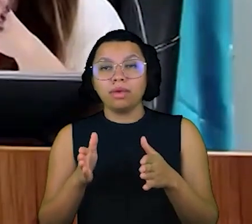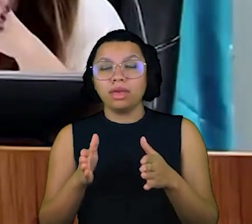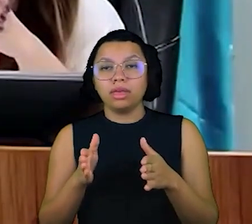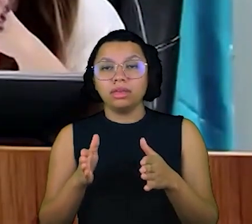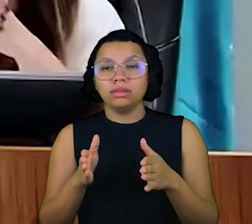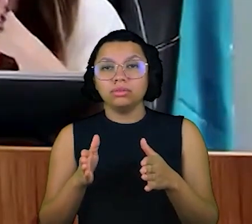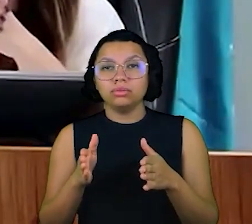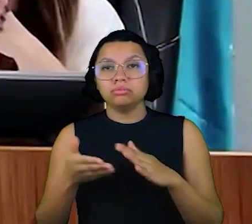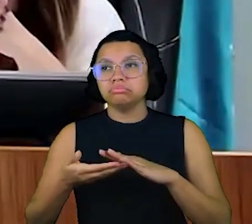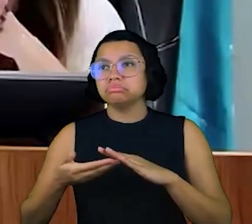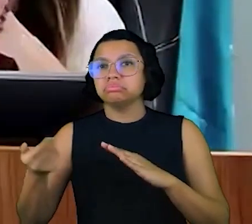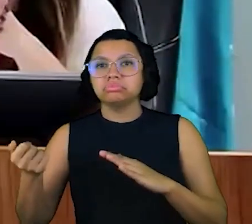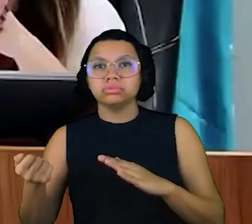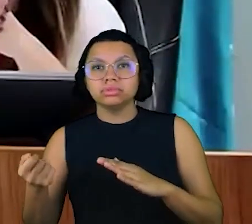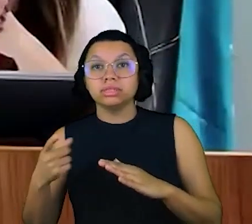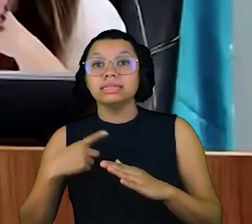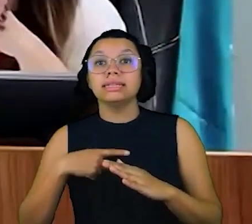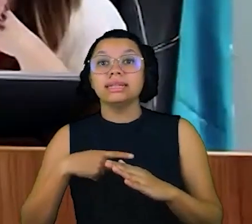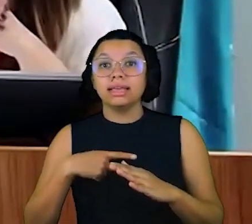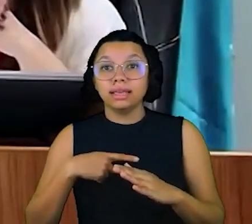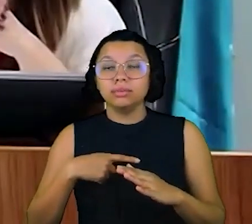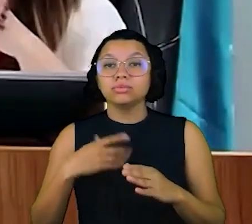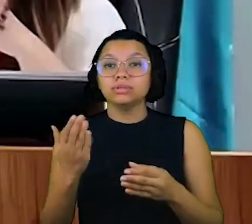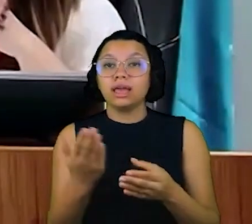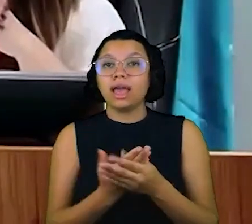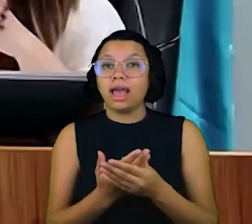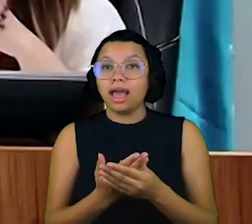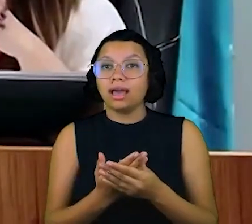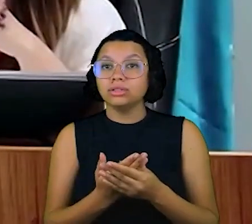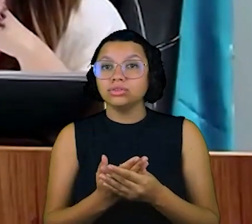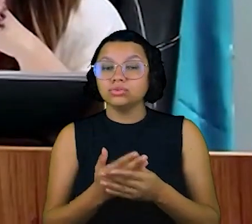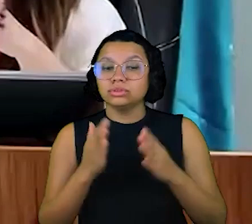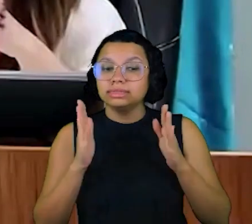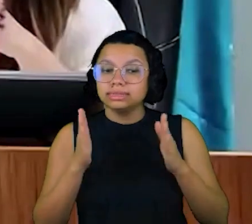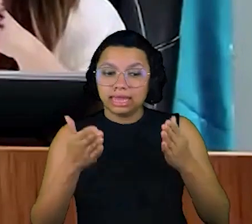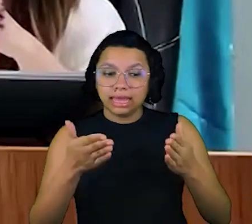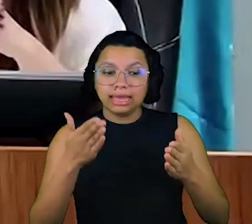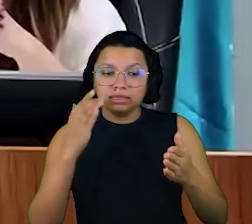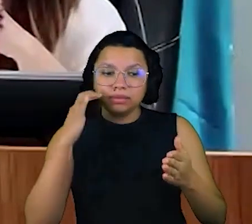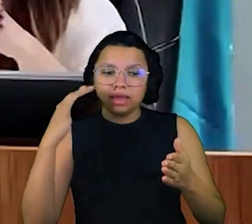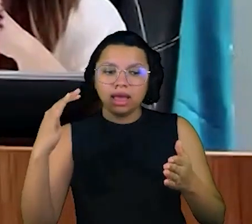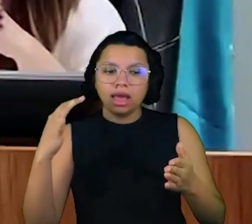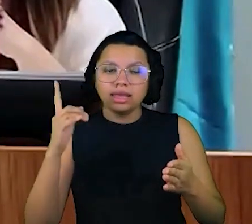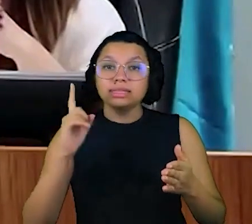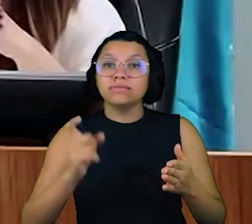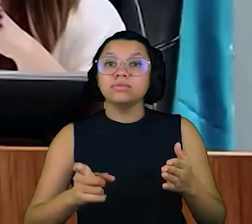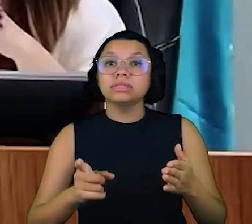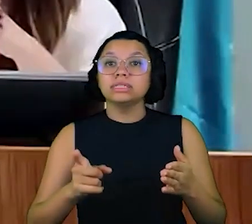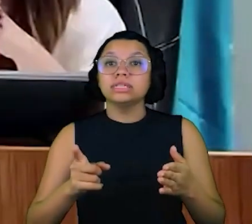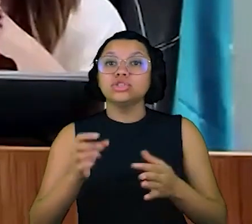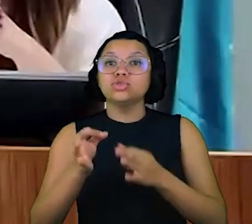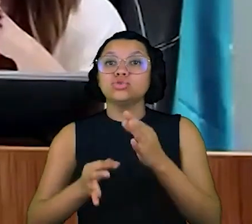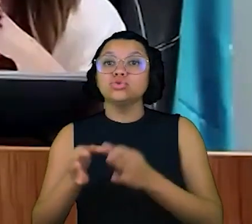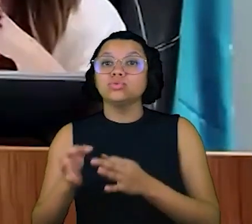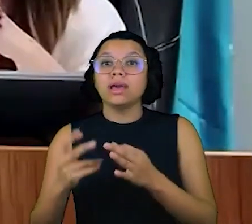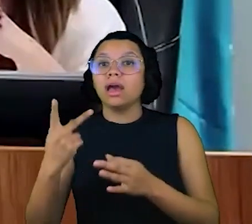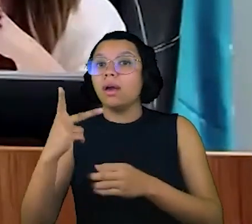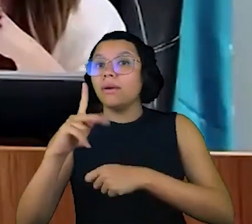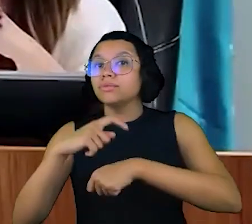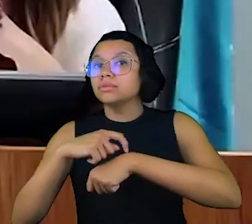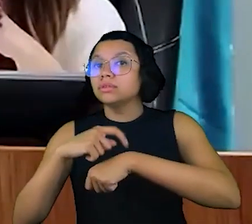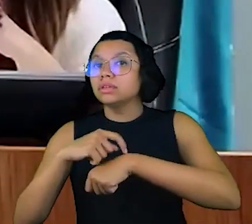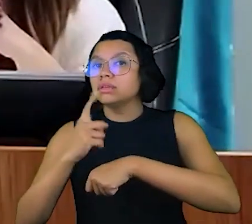qualquer momento objetado, e nós temos casos nesse sentido, que vão ser julgados pelo